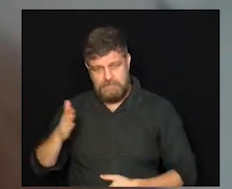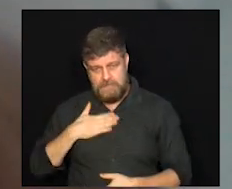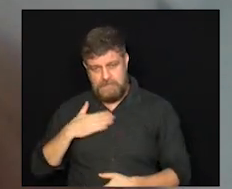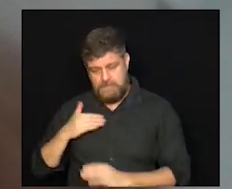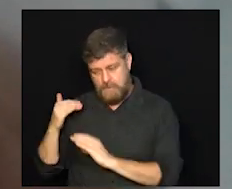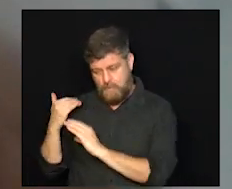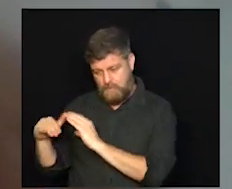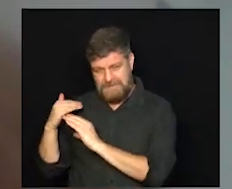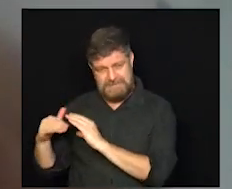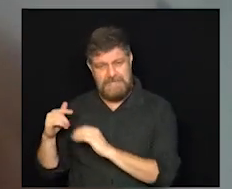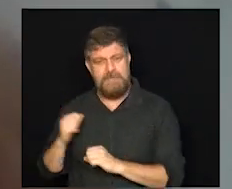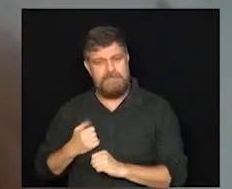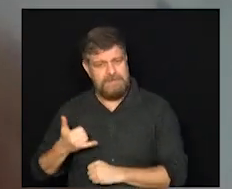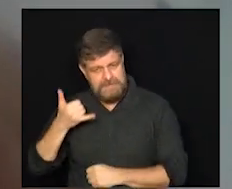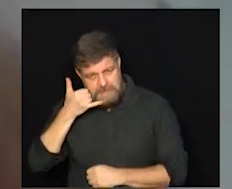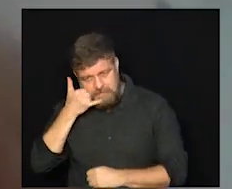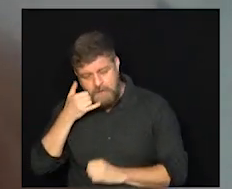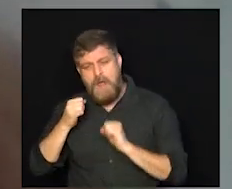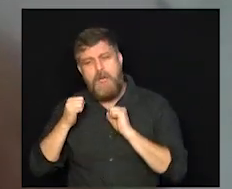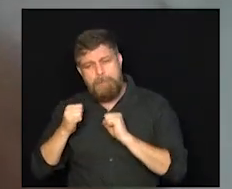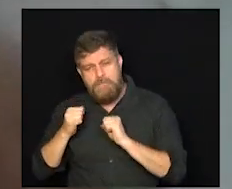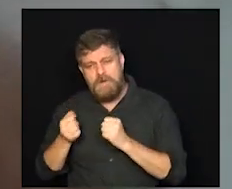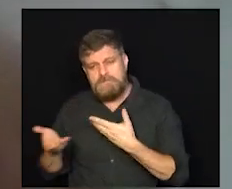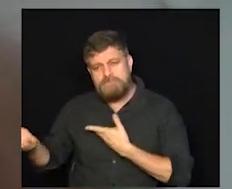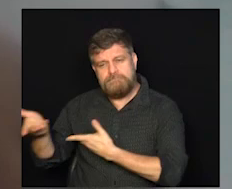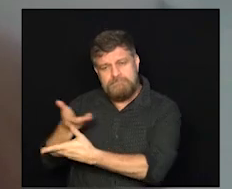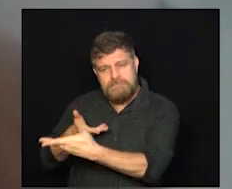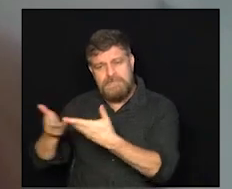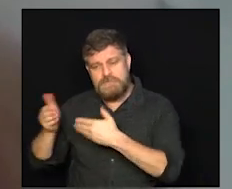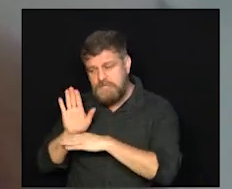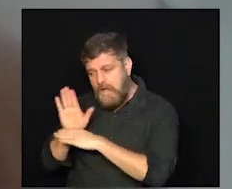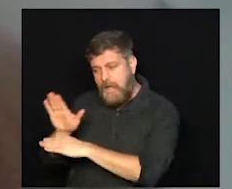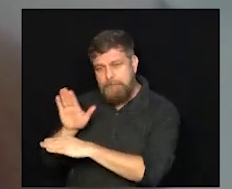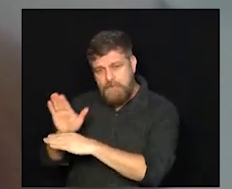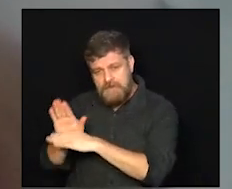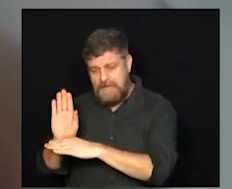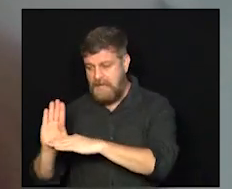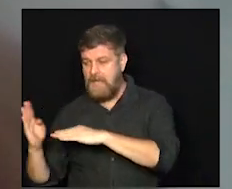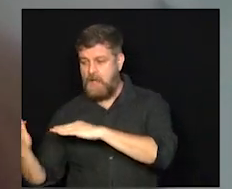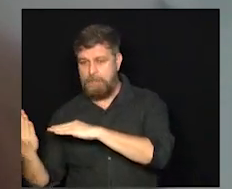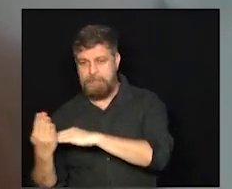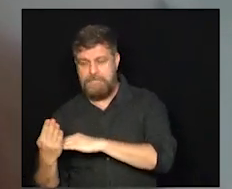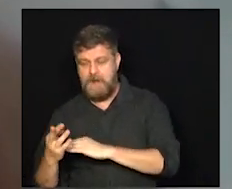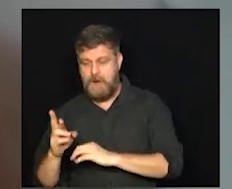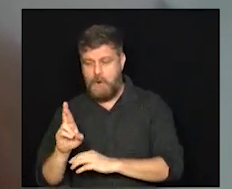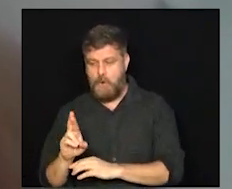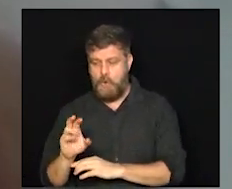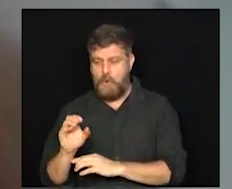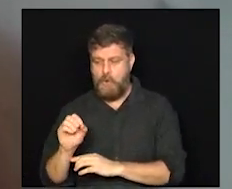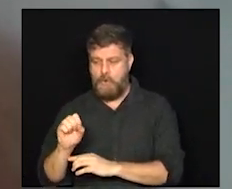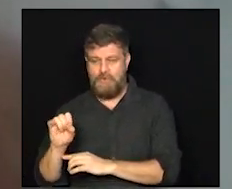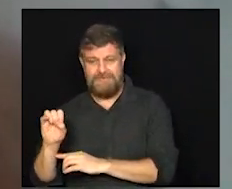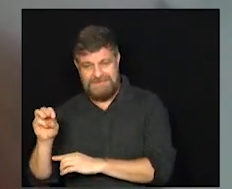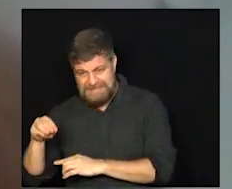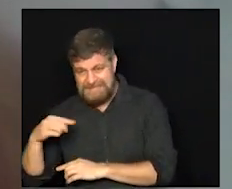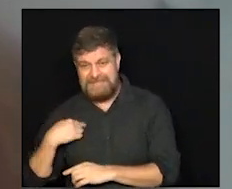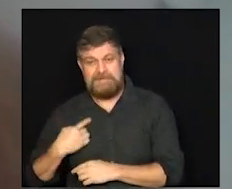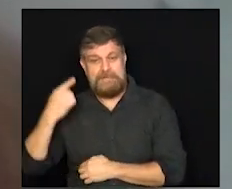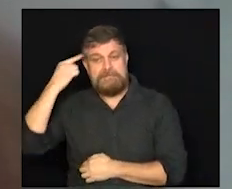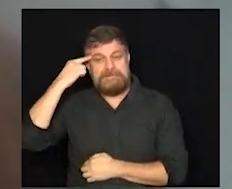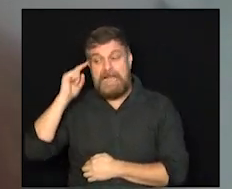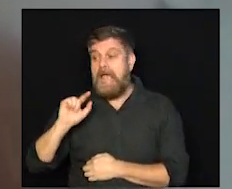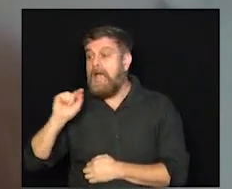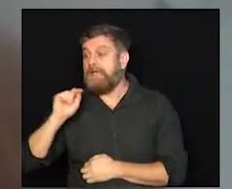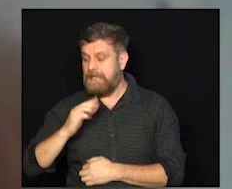do pessoal aí, que a gente manda para entregar para vocês aí no Rocinho. Porque agora é uma hora que ninguém pode pensar quem vai fazer a caridade, como